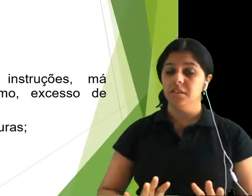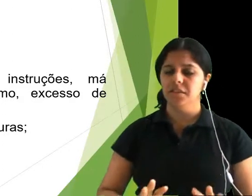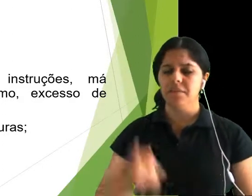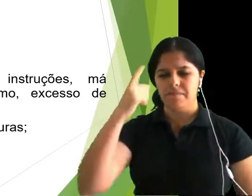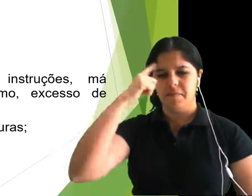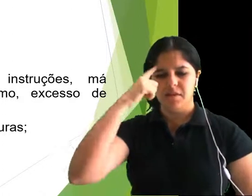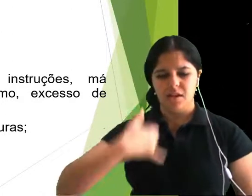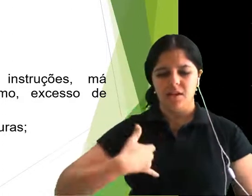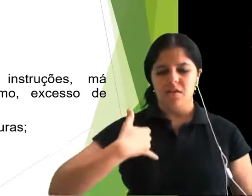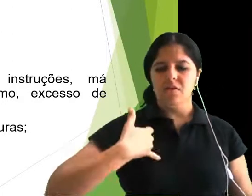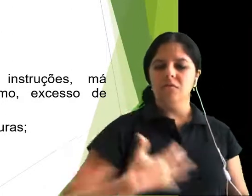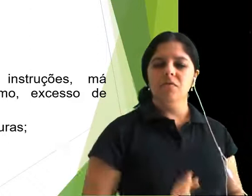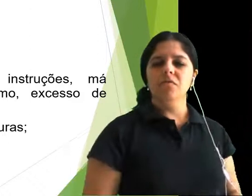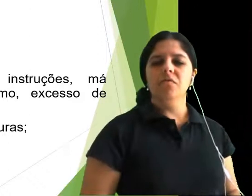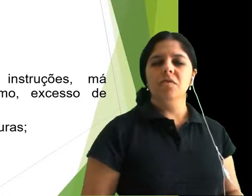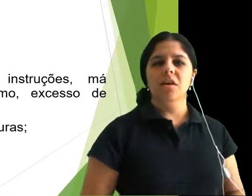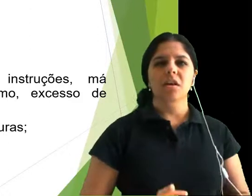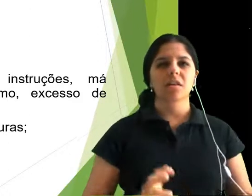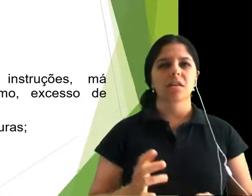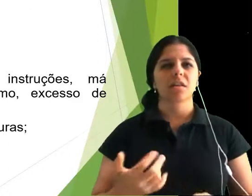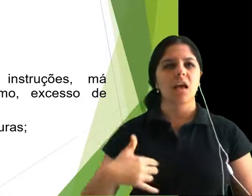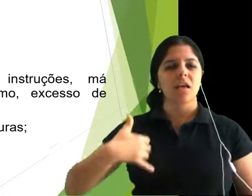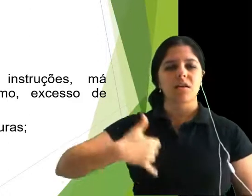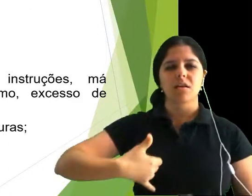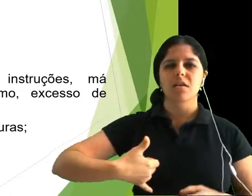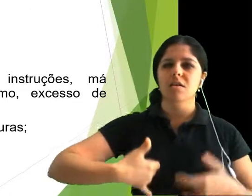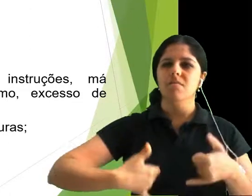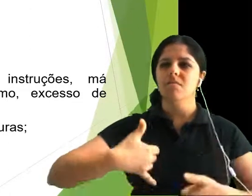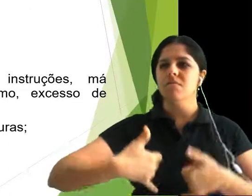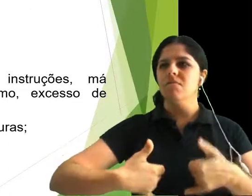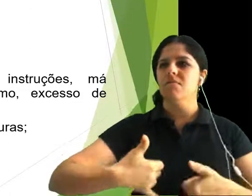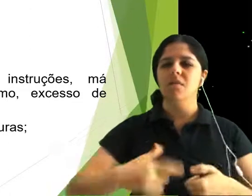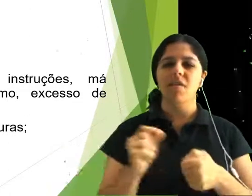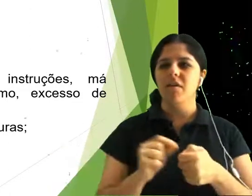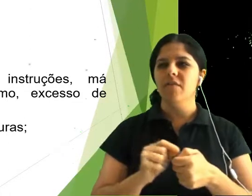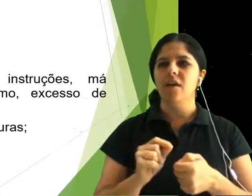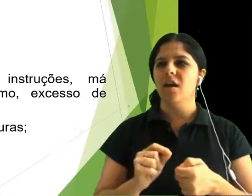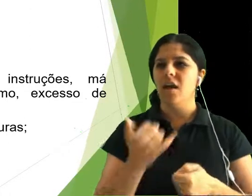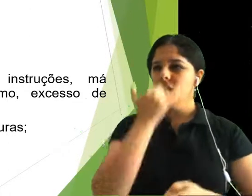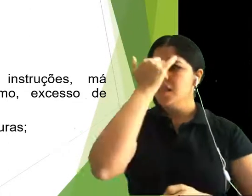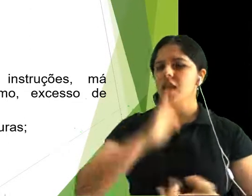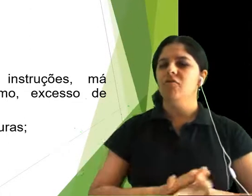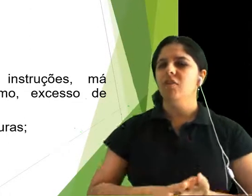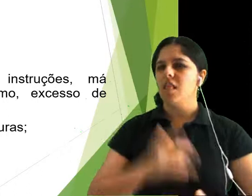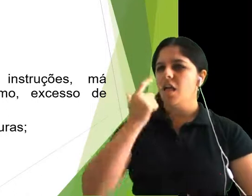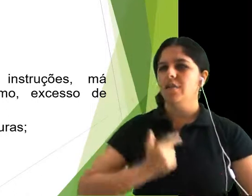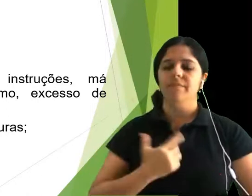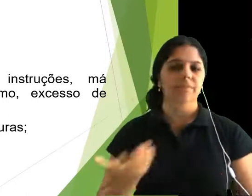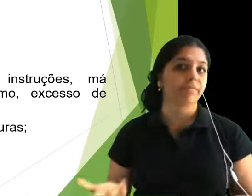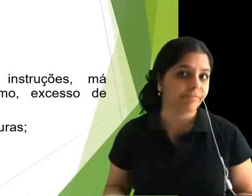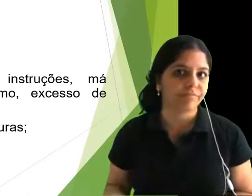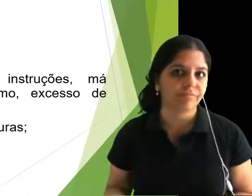com excesso de confiança, subir lá no salto e achar que é o bonzão, que nunca nada vai acontecer com você, que você não precisa fazer